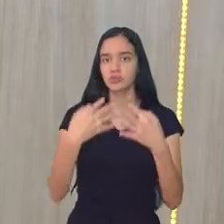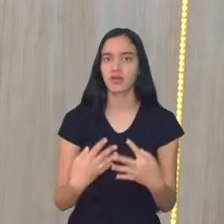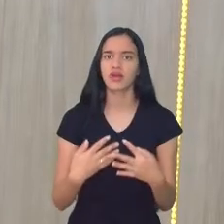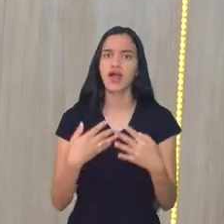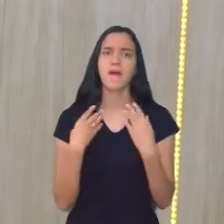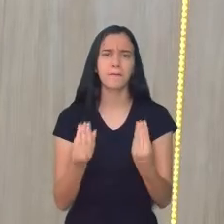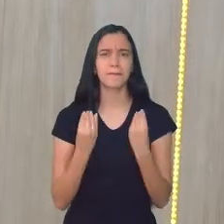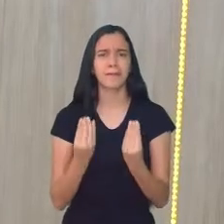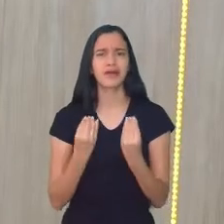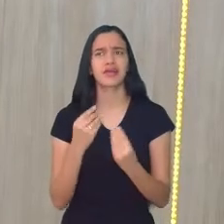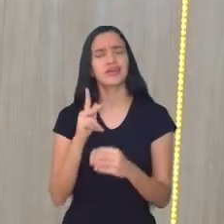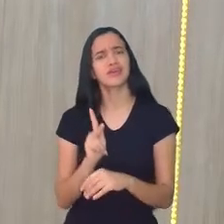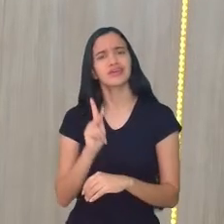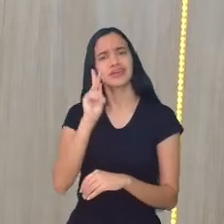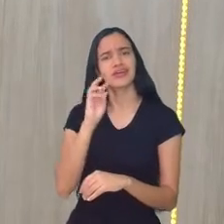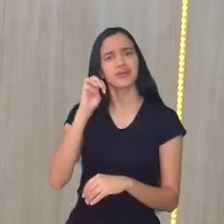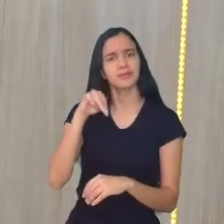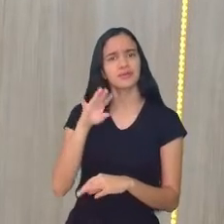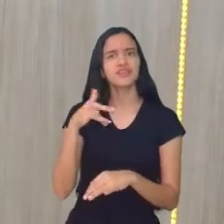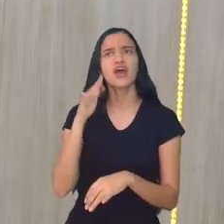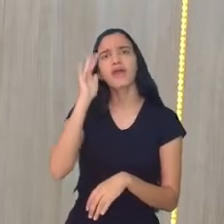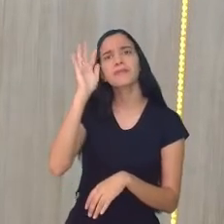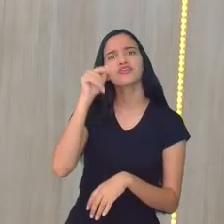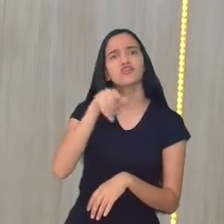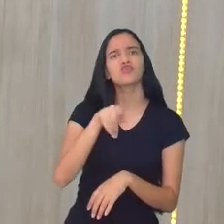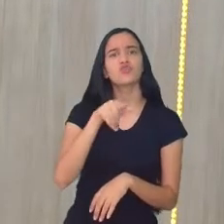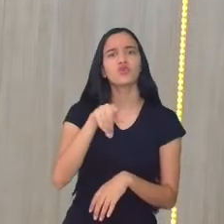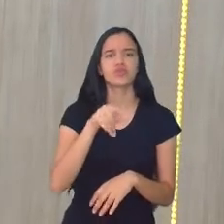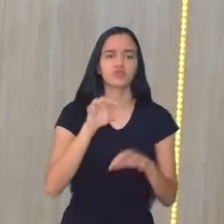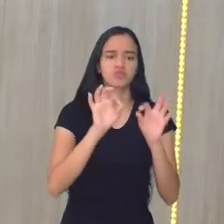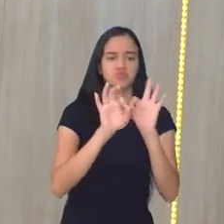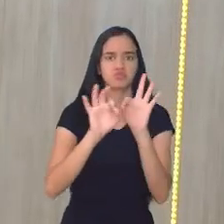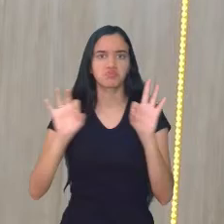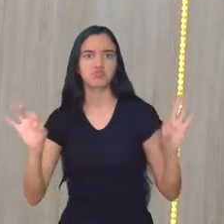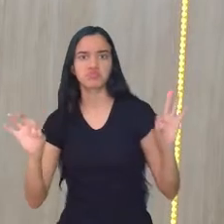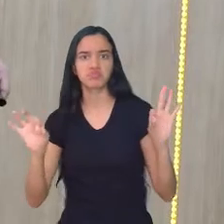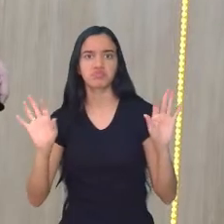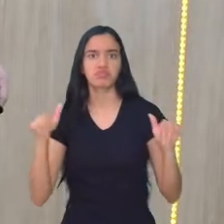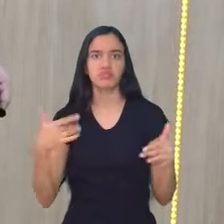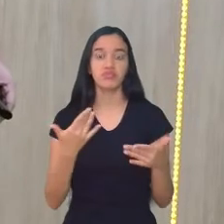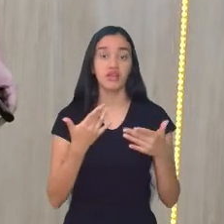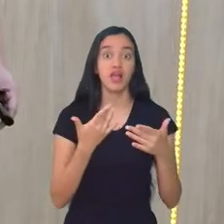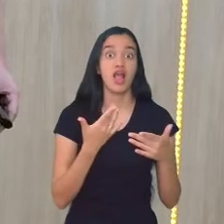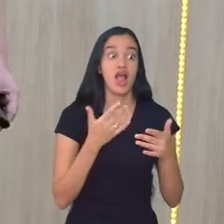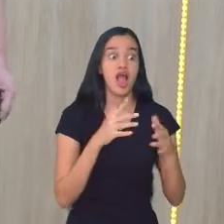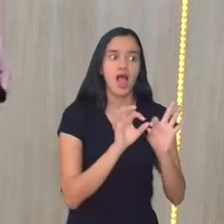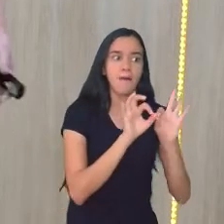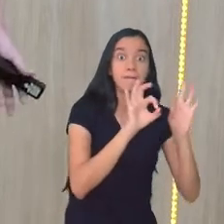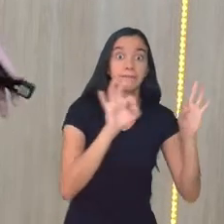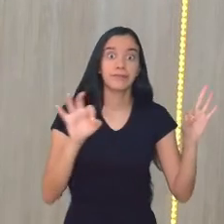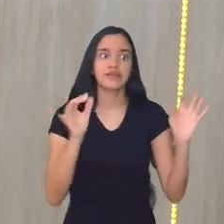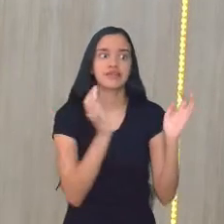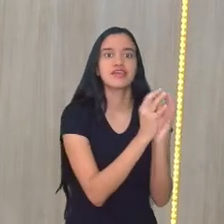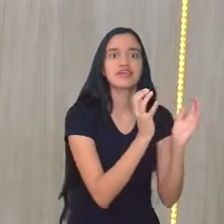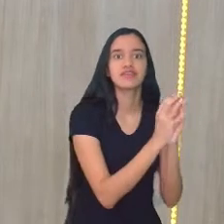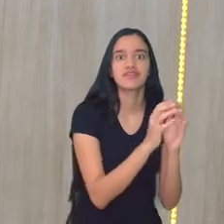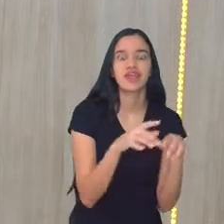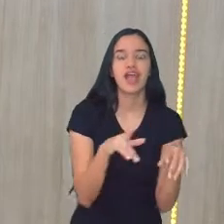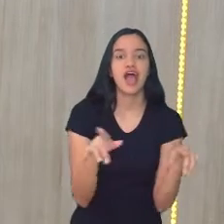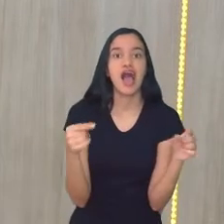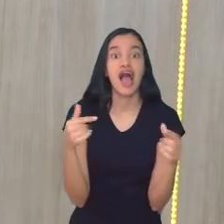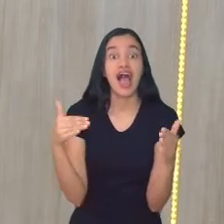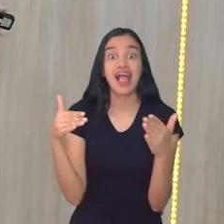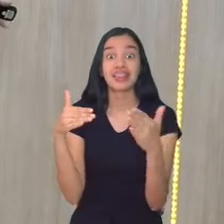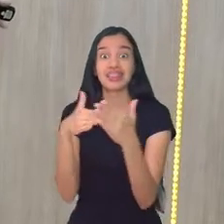tenho quilômetro é, já imaginou você medir de Recife até Caruaru em metros?